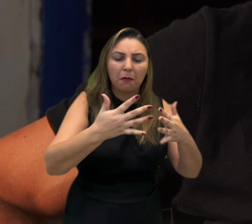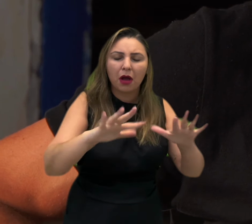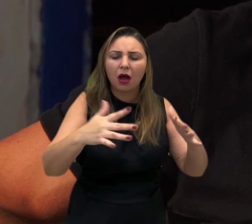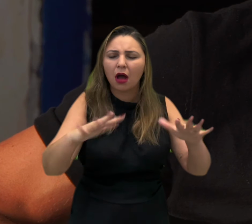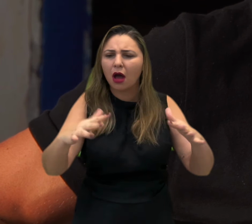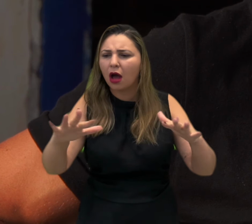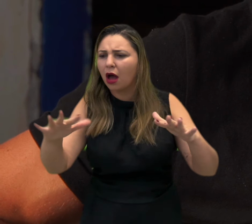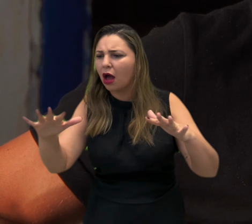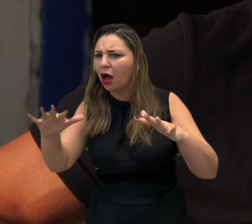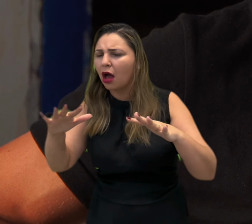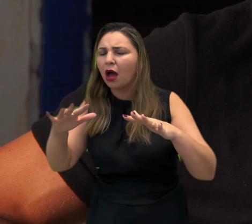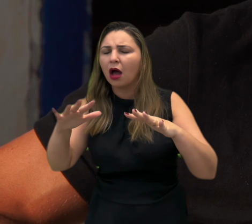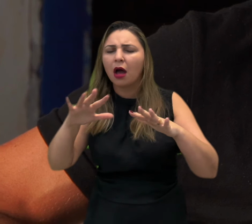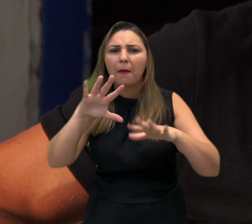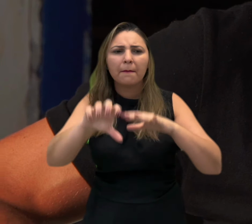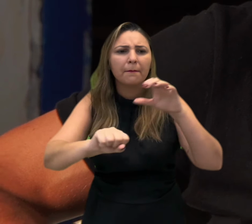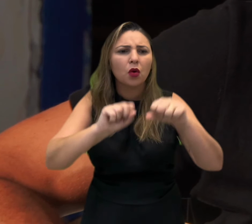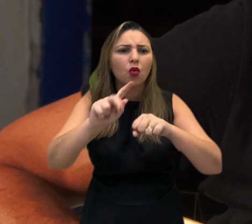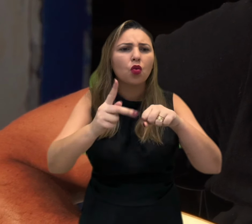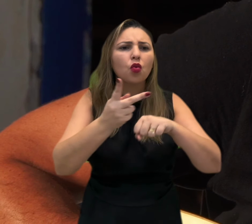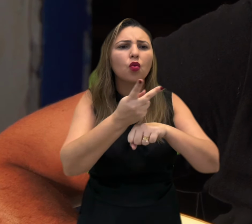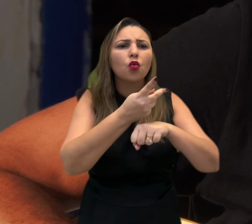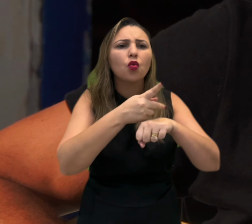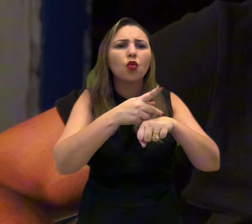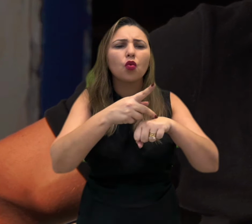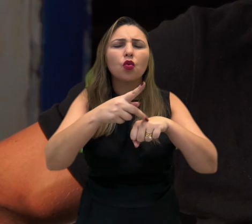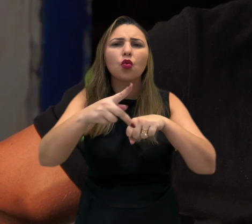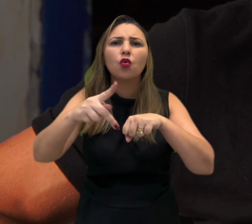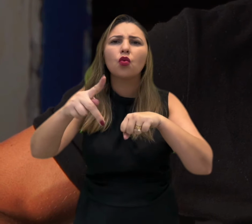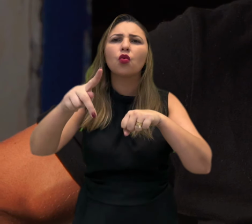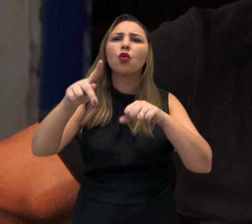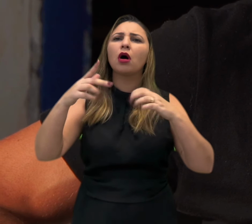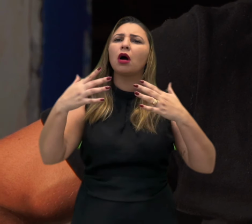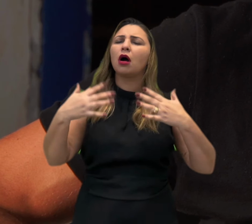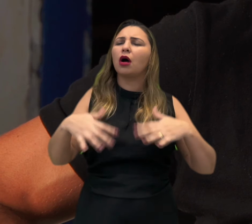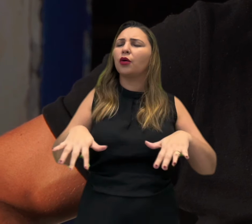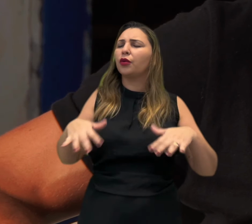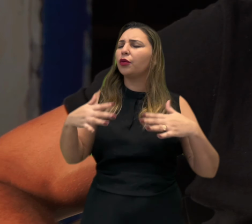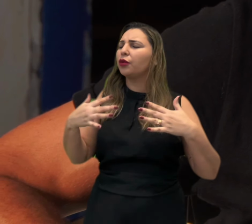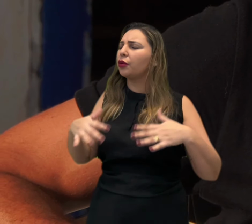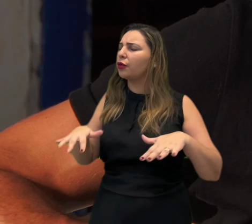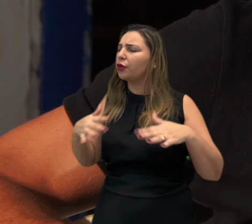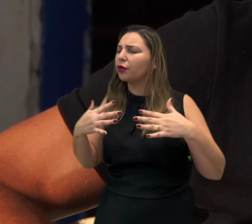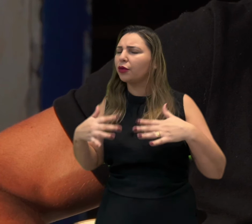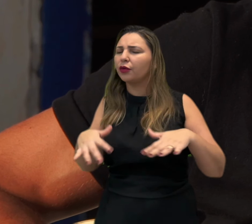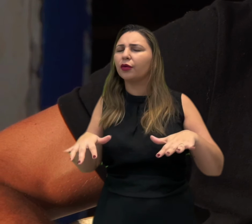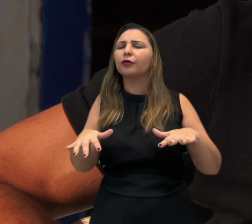Foi no mar que eu busquei pureza.